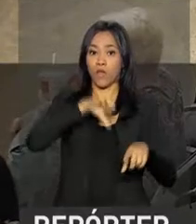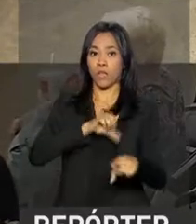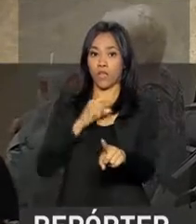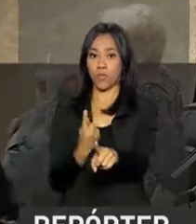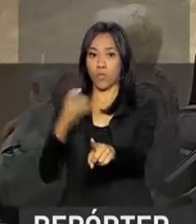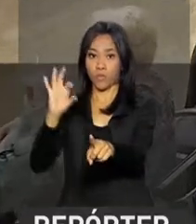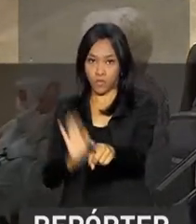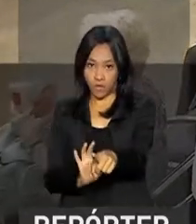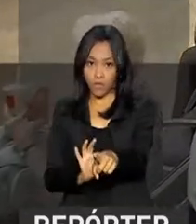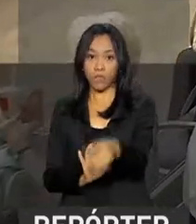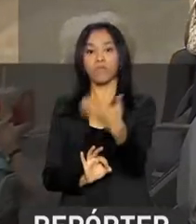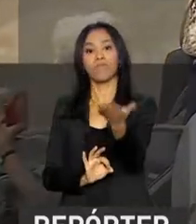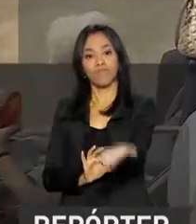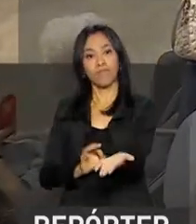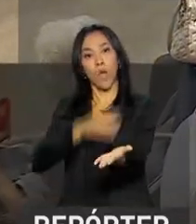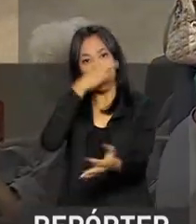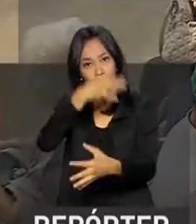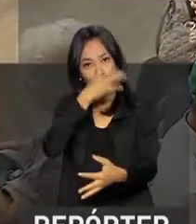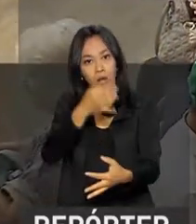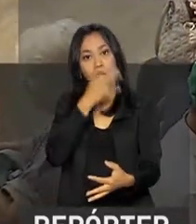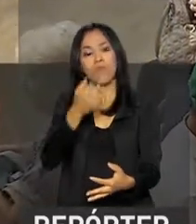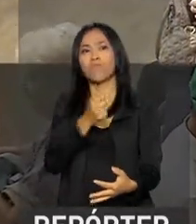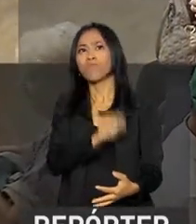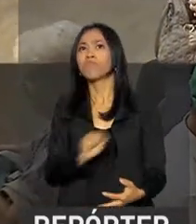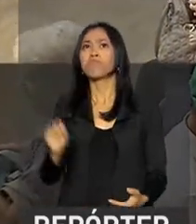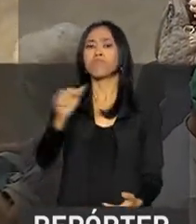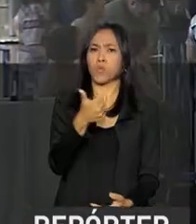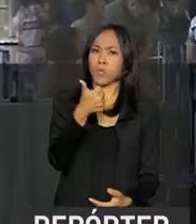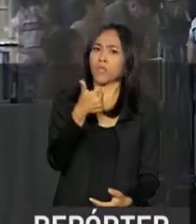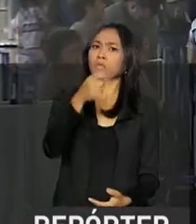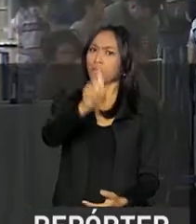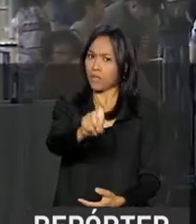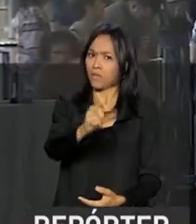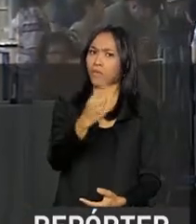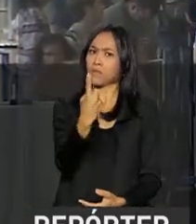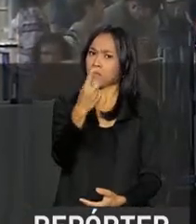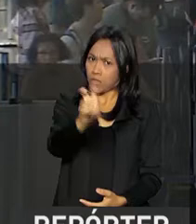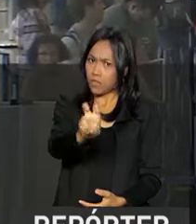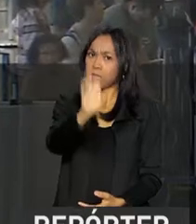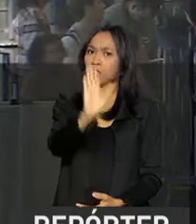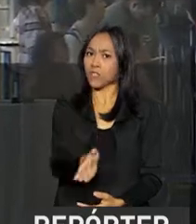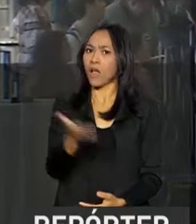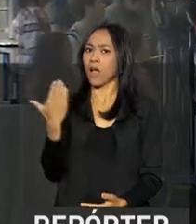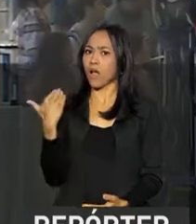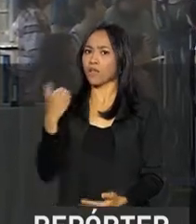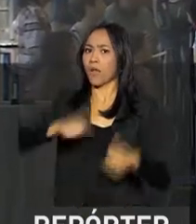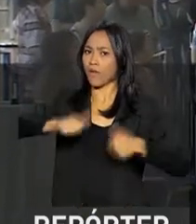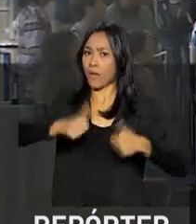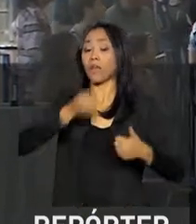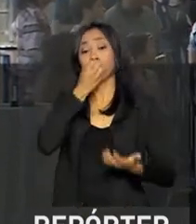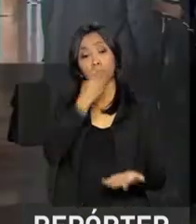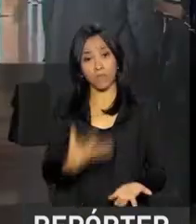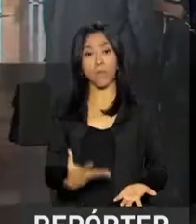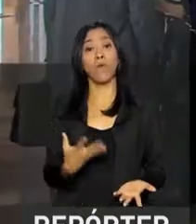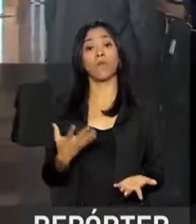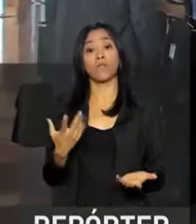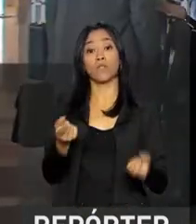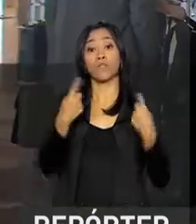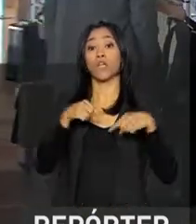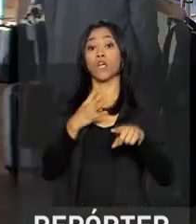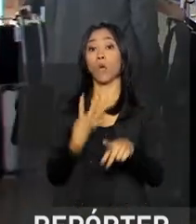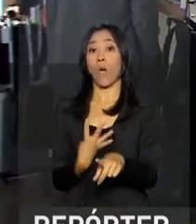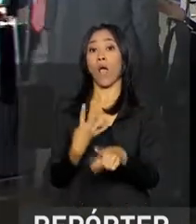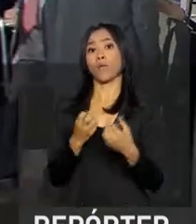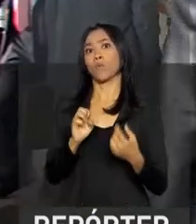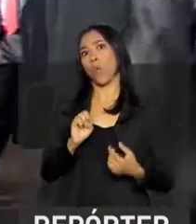dos passageiros consideraram os 15 aeroportos que já vinham sendo avaliados como bons, nota 4,